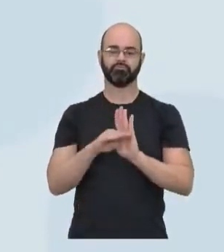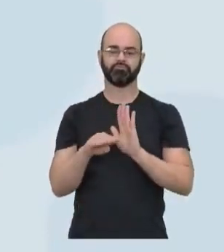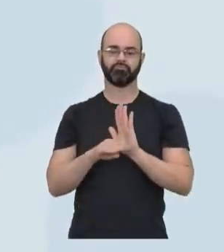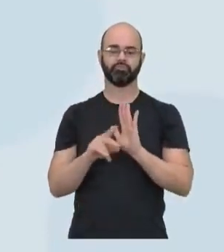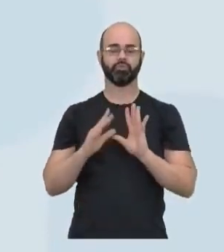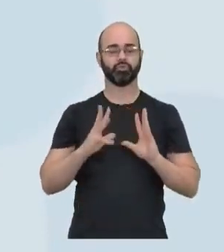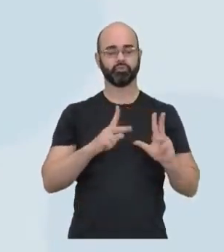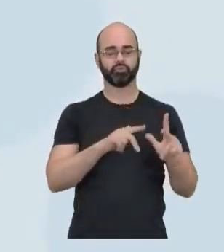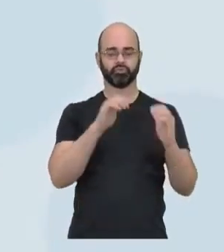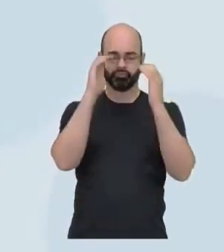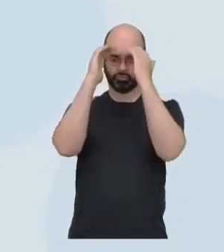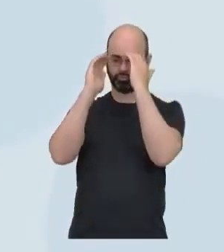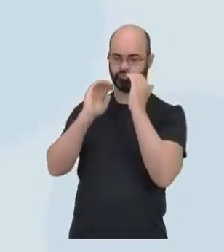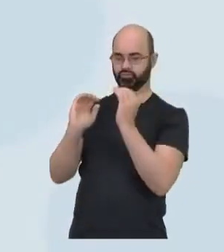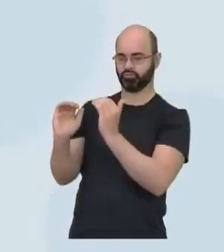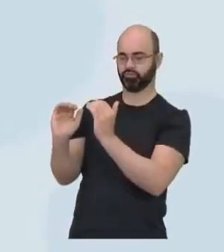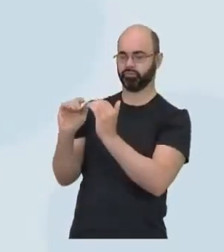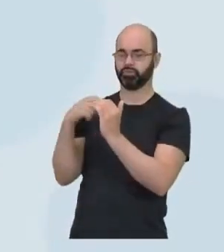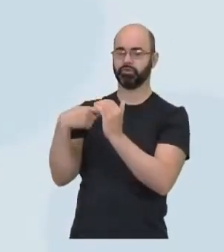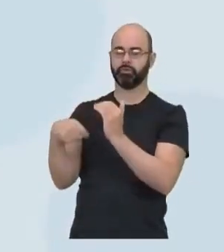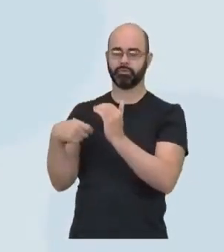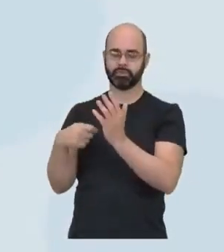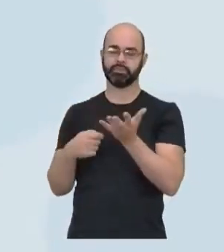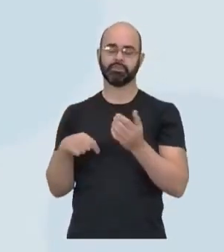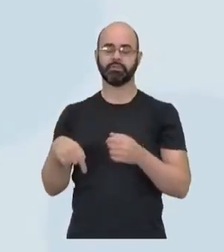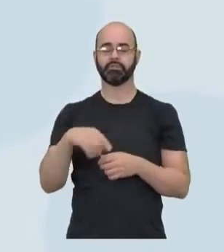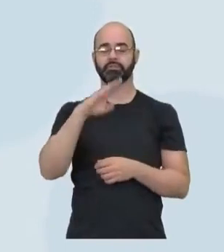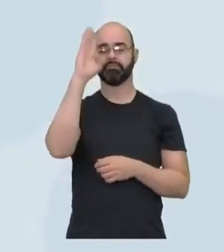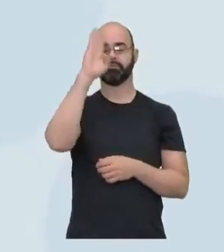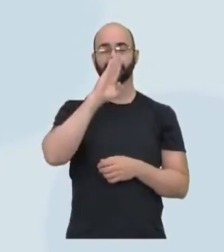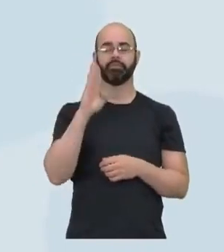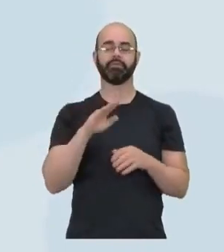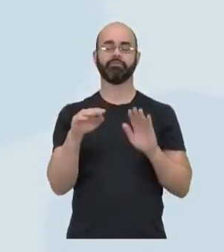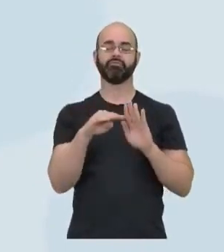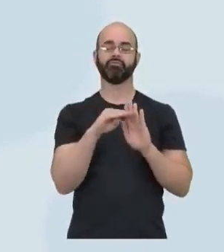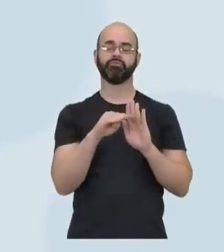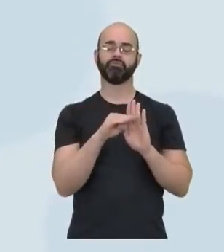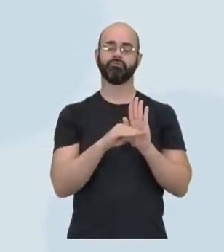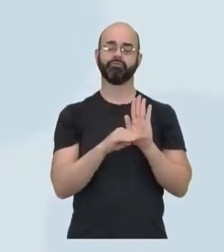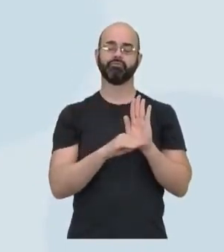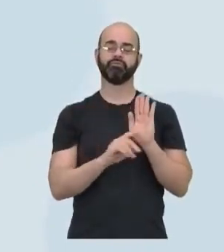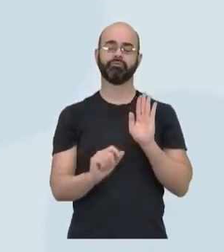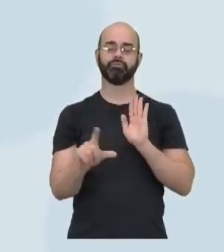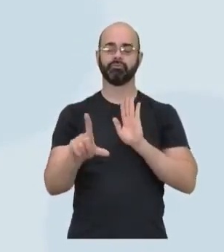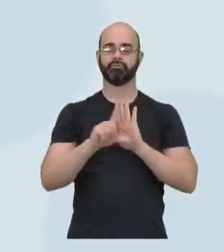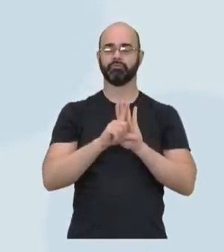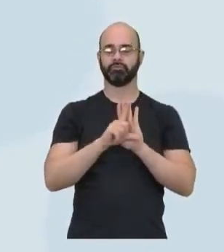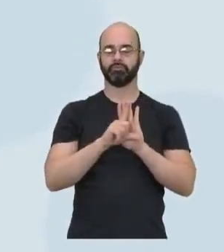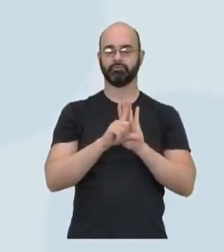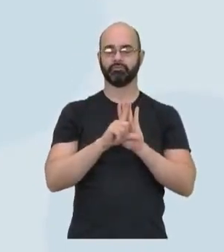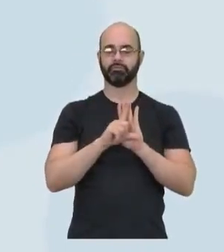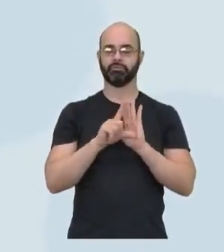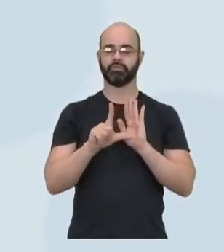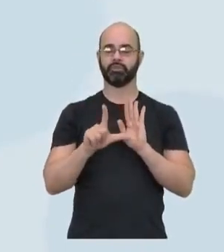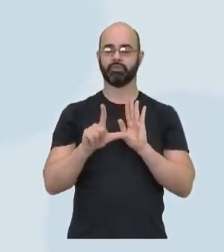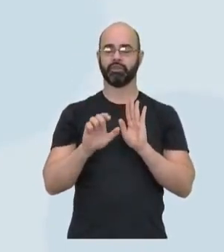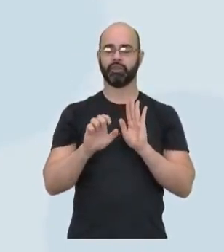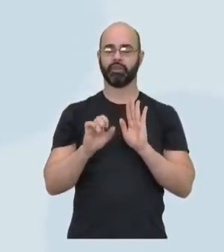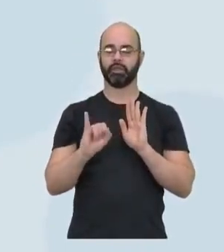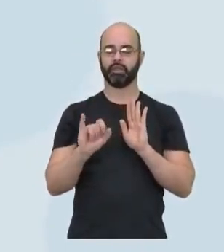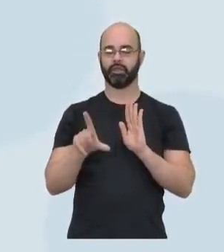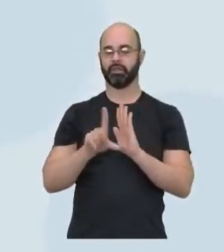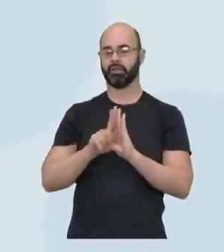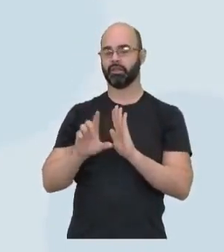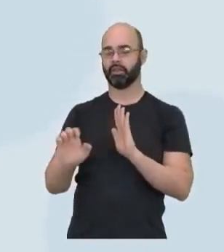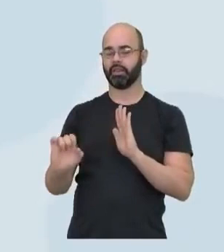coisas comecem a dar certo. E o que nós temos aqui no Brasil como código de condutas? As leis. A nossa lei